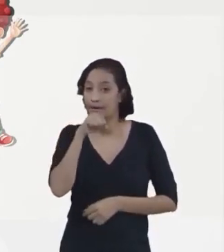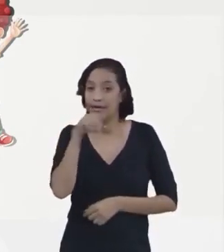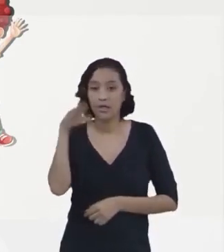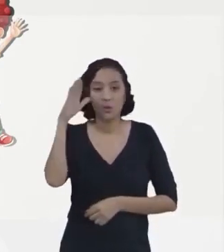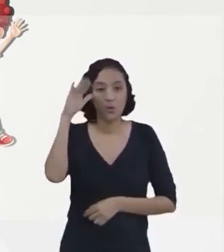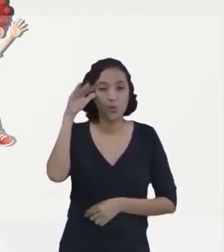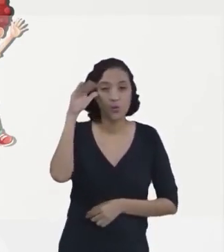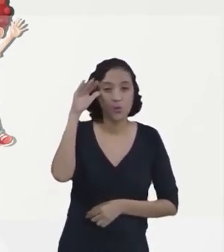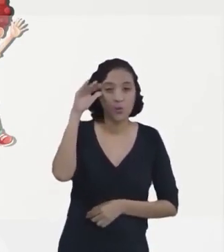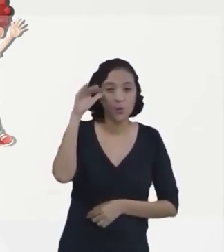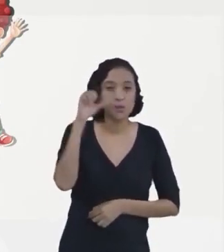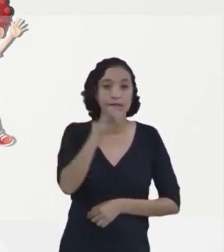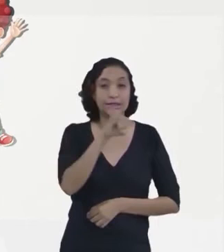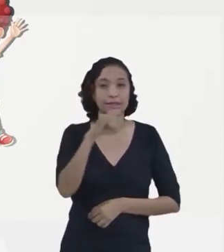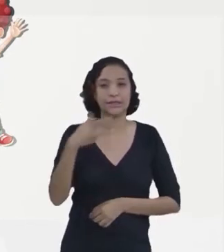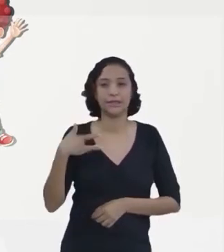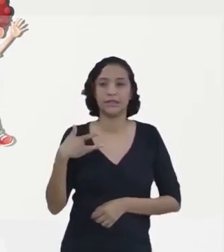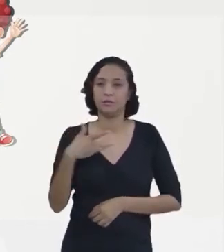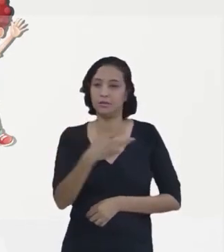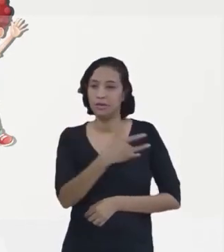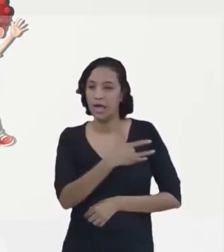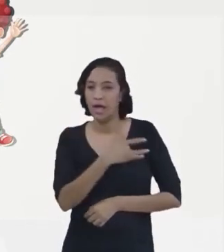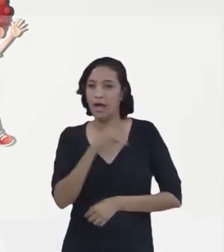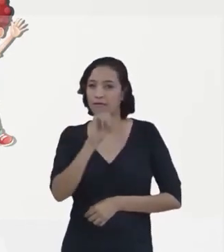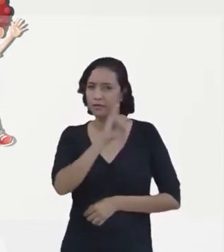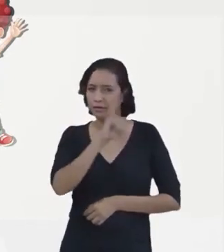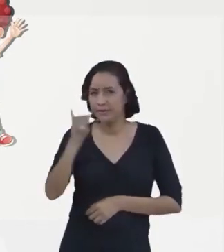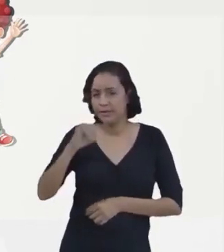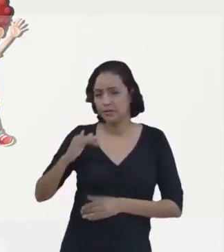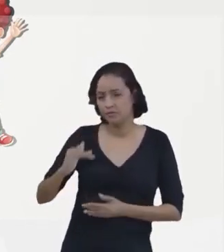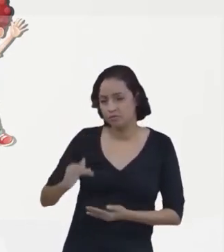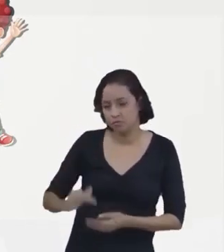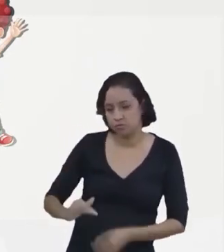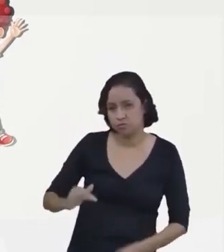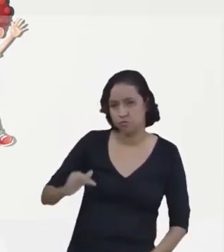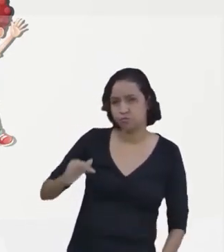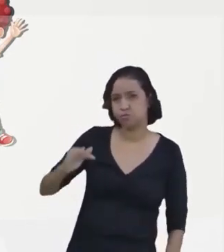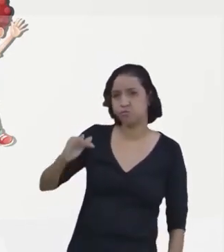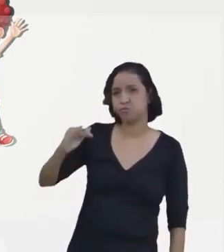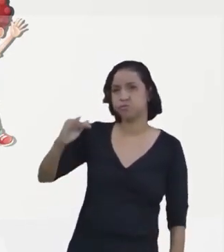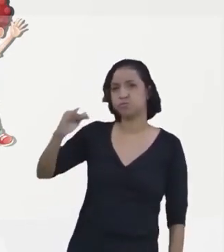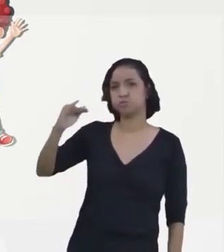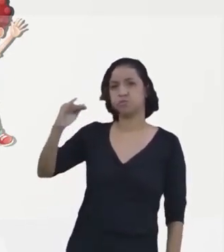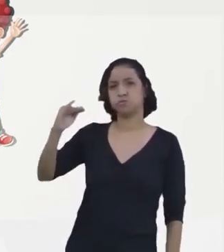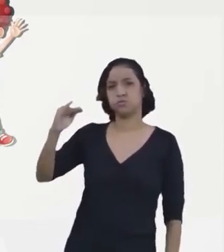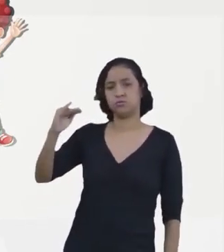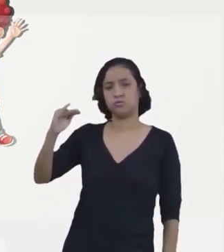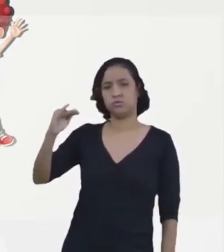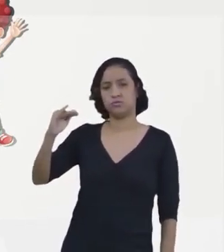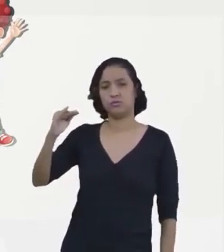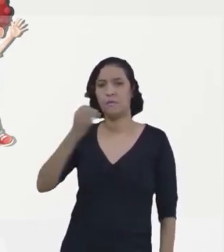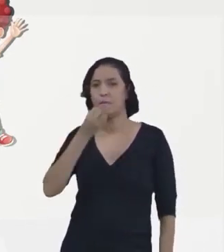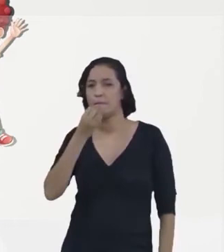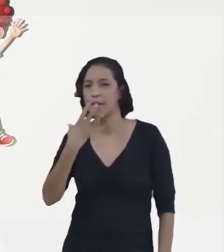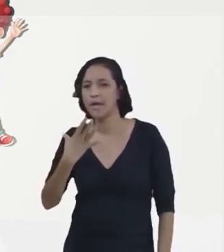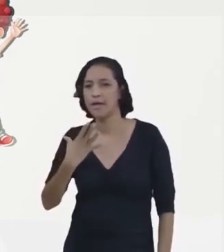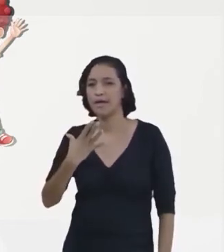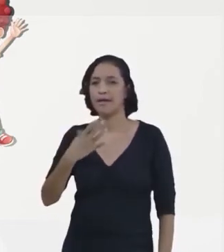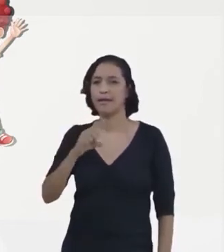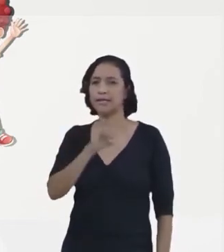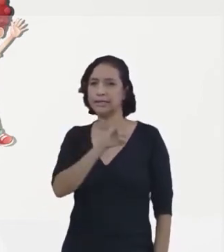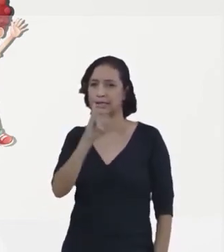desenvolver? Se eles estavam crescendo, de acordo com a idade deles, se eles estavam realmente crescendo com a